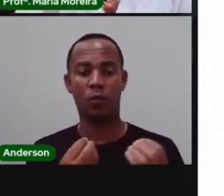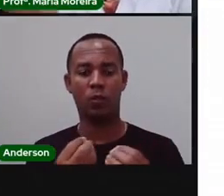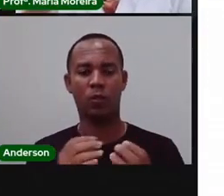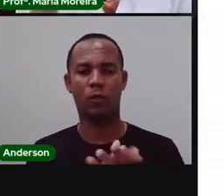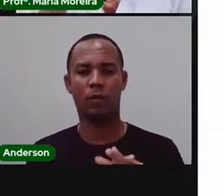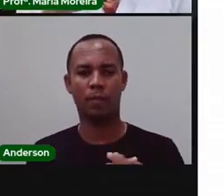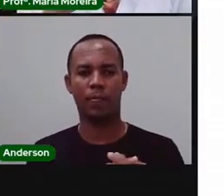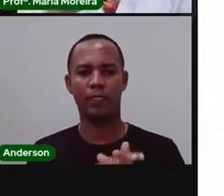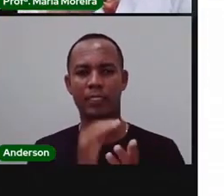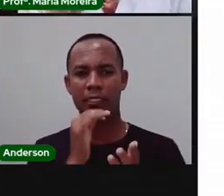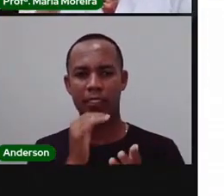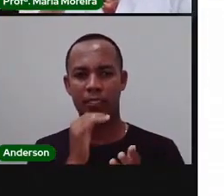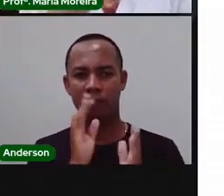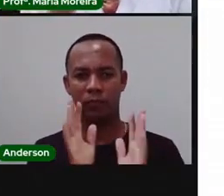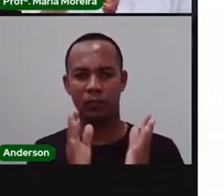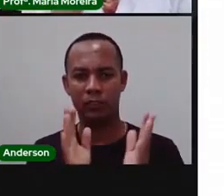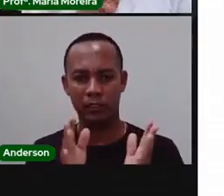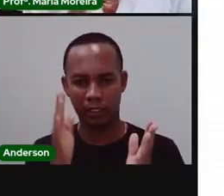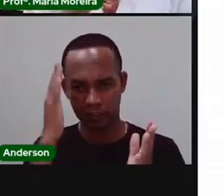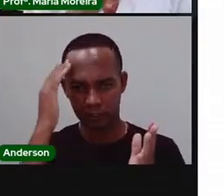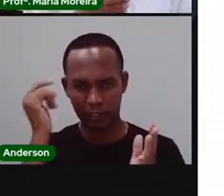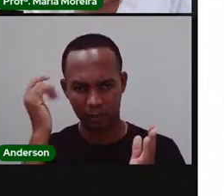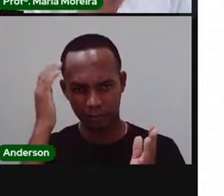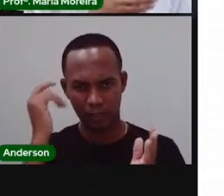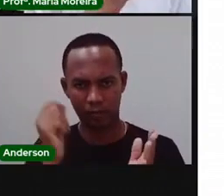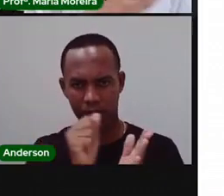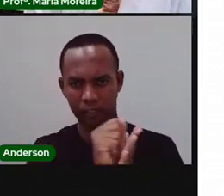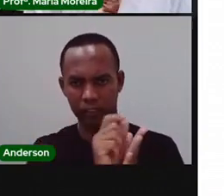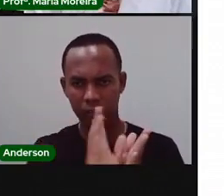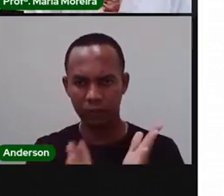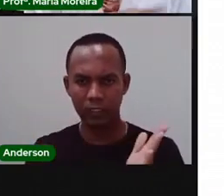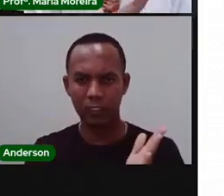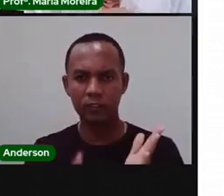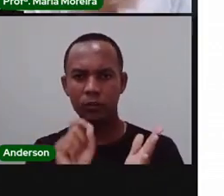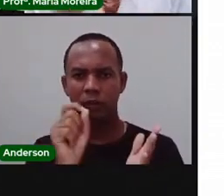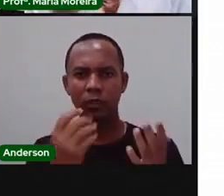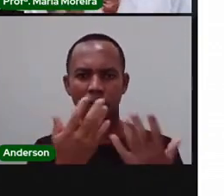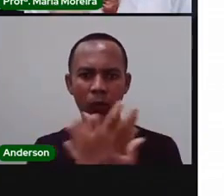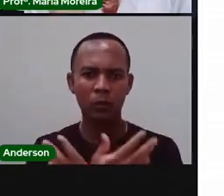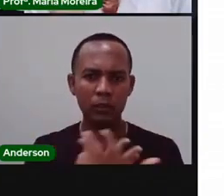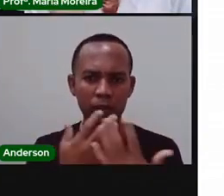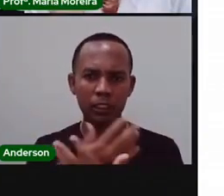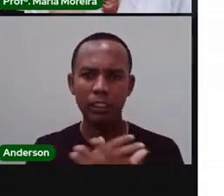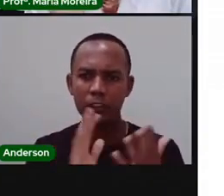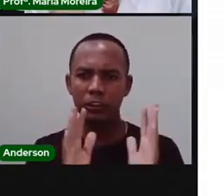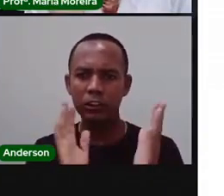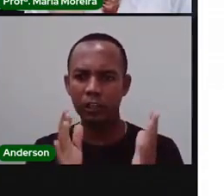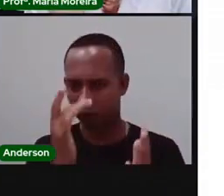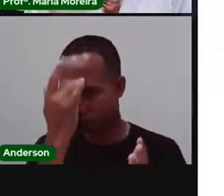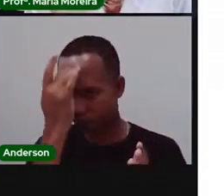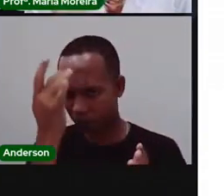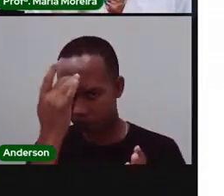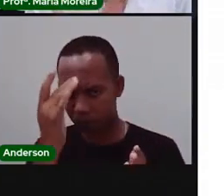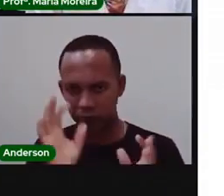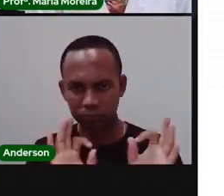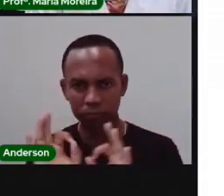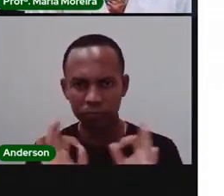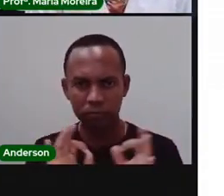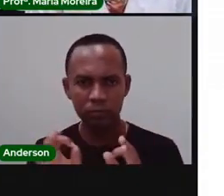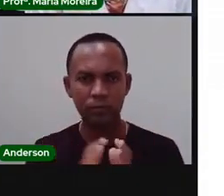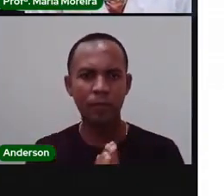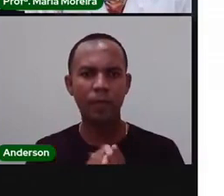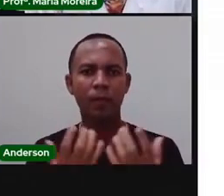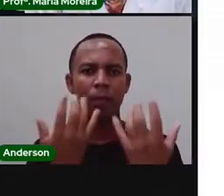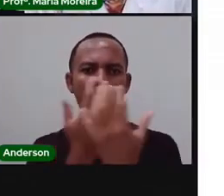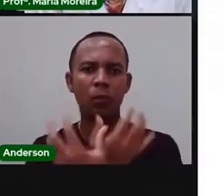Pró já colocou, porque sabendo que a atividade anterior tinha utilizado essa música, ela já trouxe para facilitar para vocês. Na música